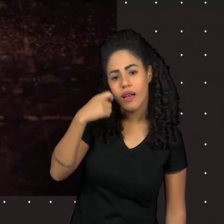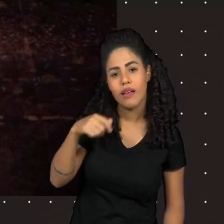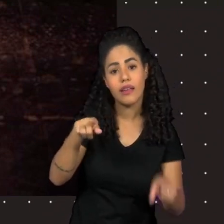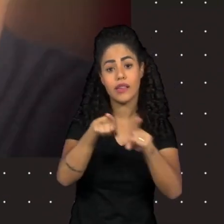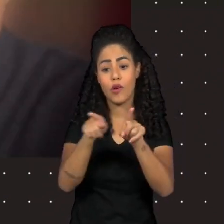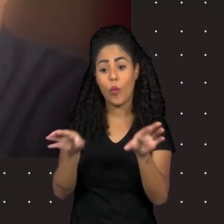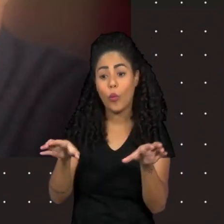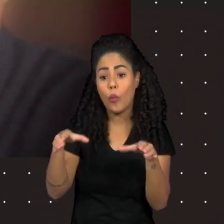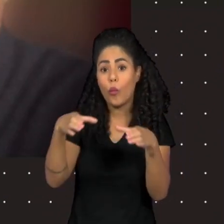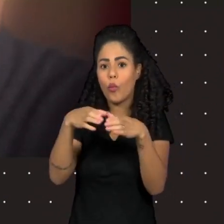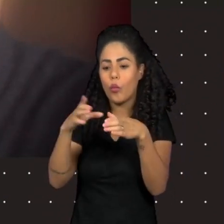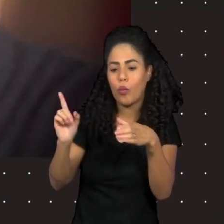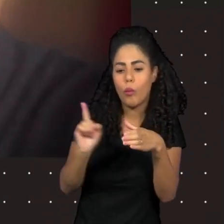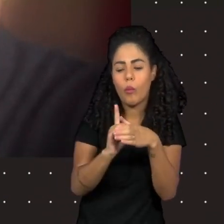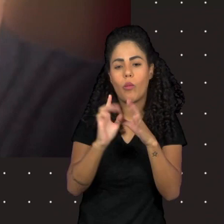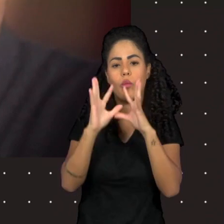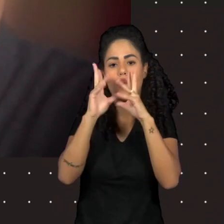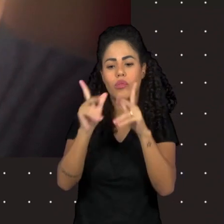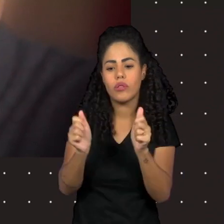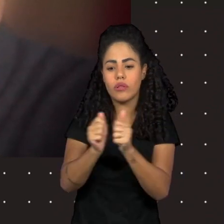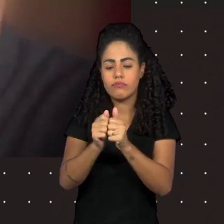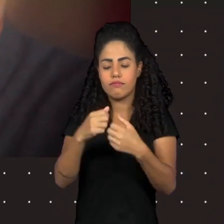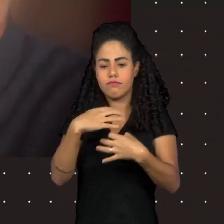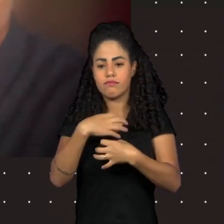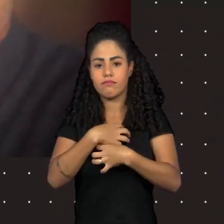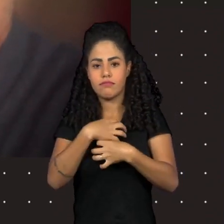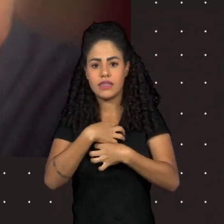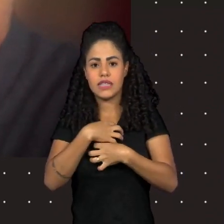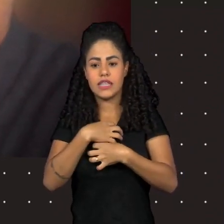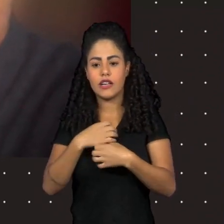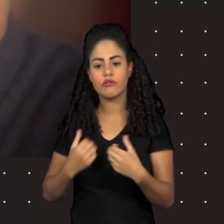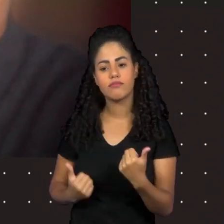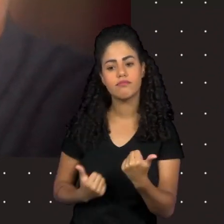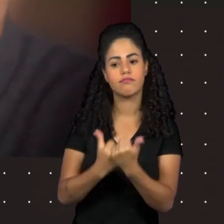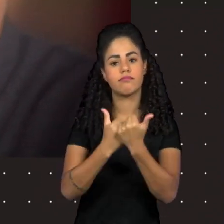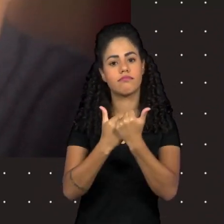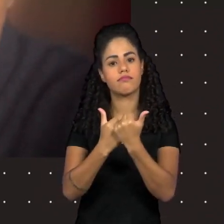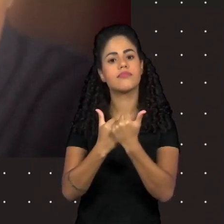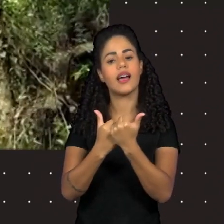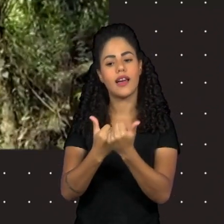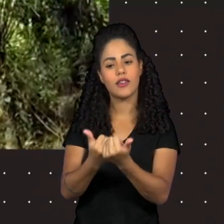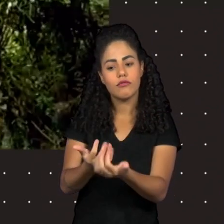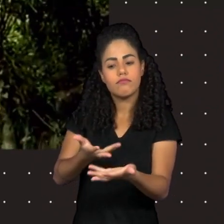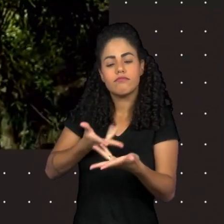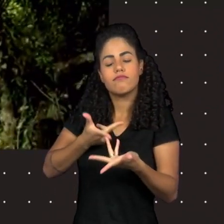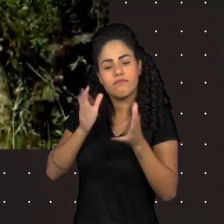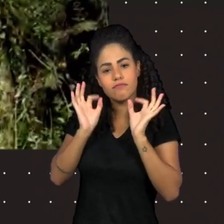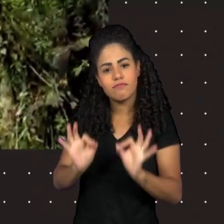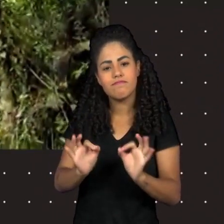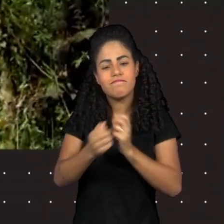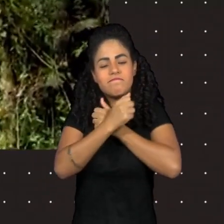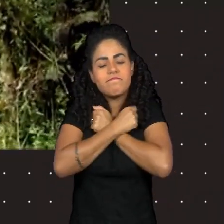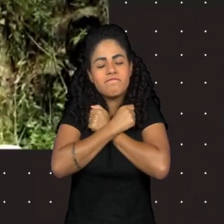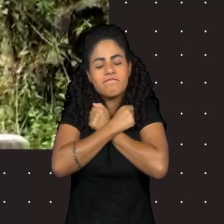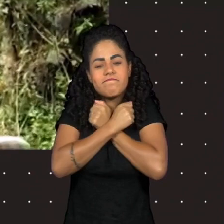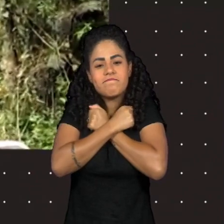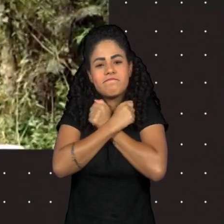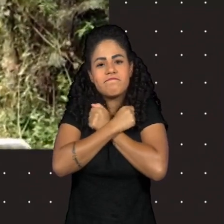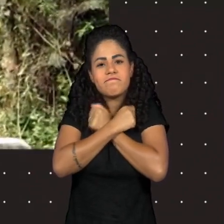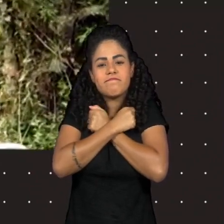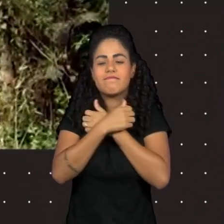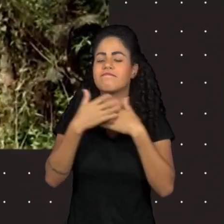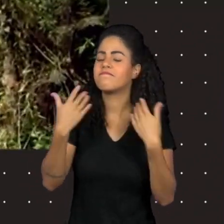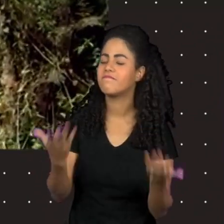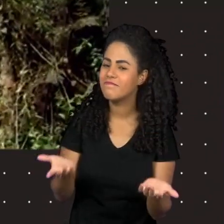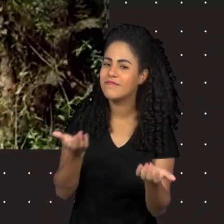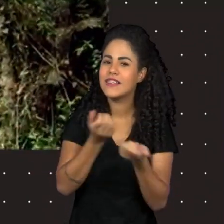da equipe se sente apoiado, cuidado. Um grande abraço e cá entre nós,